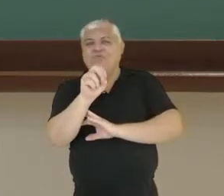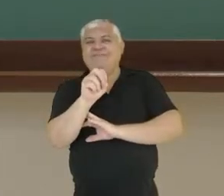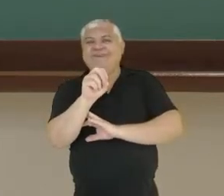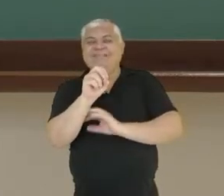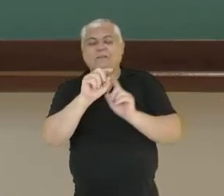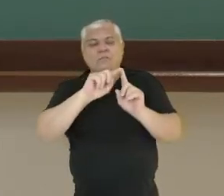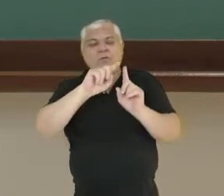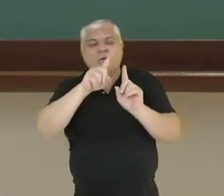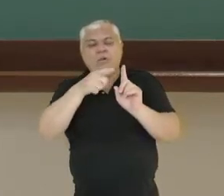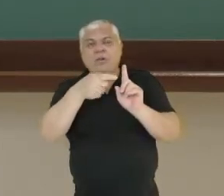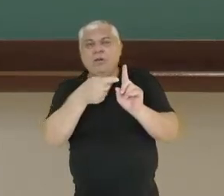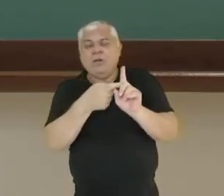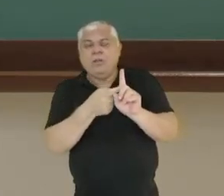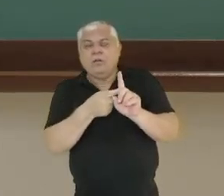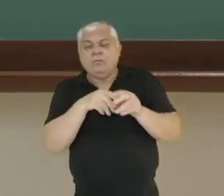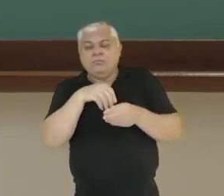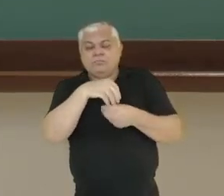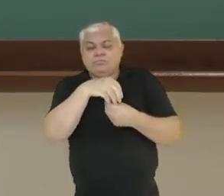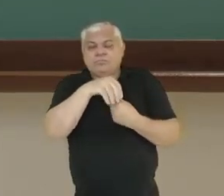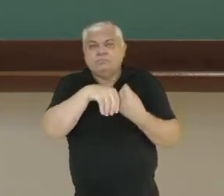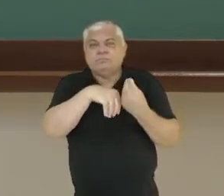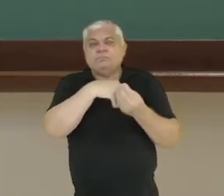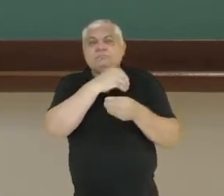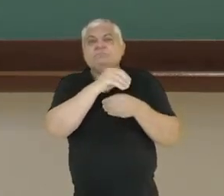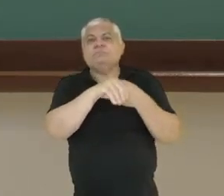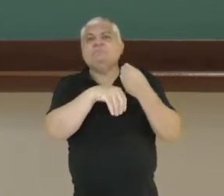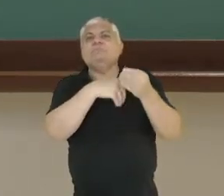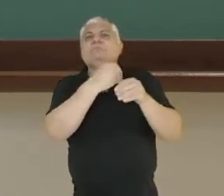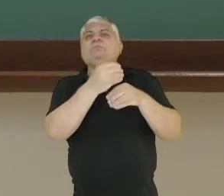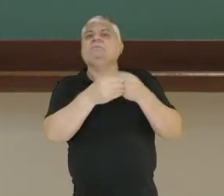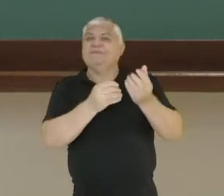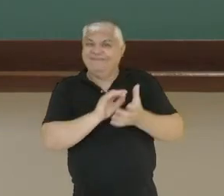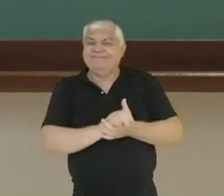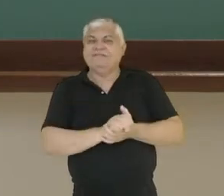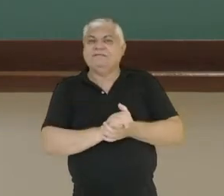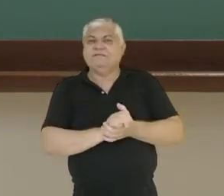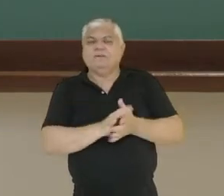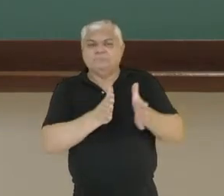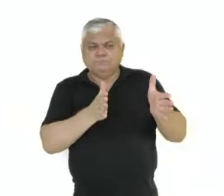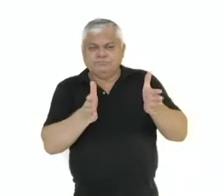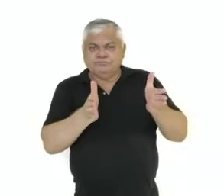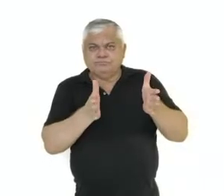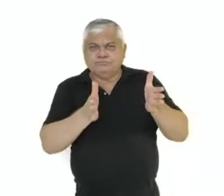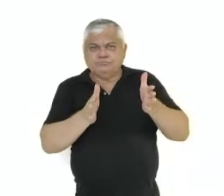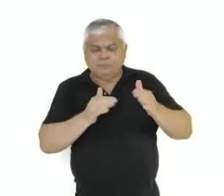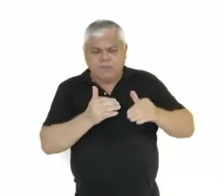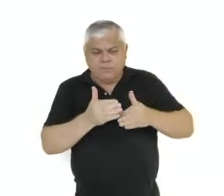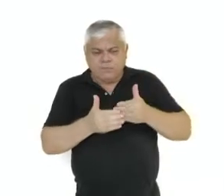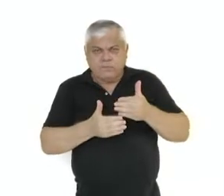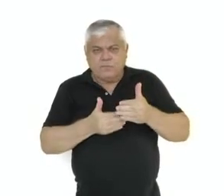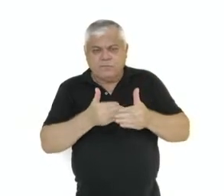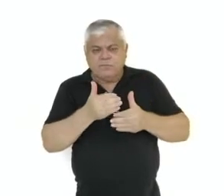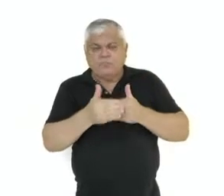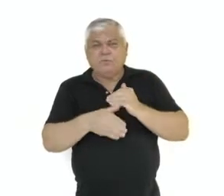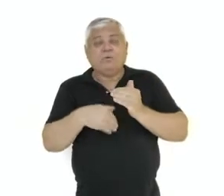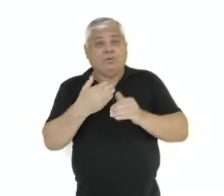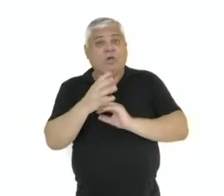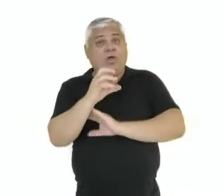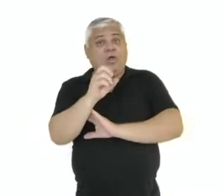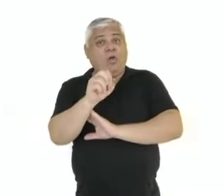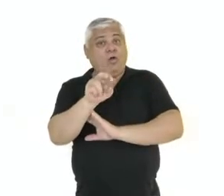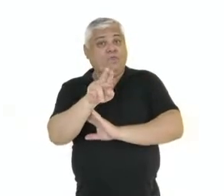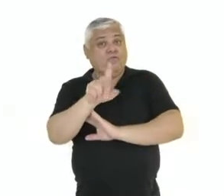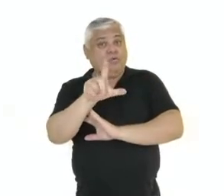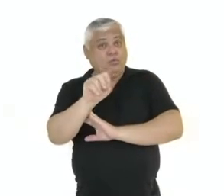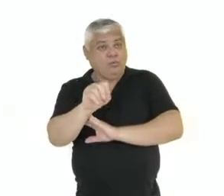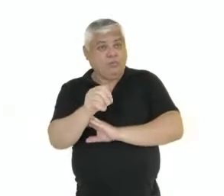esse processo, então, resulta na gravidez. É o período do desenvolvimento desse óvulo que foi